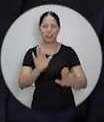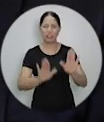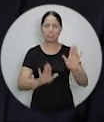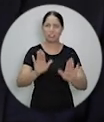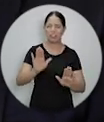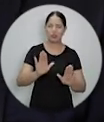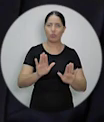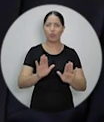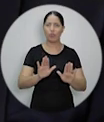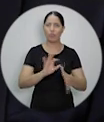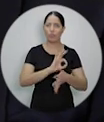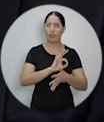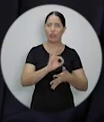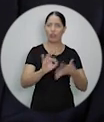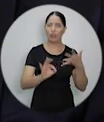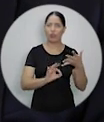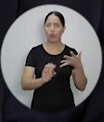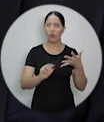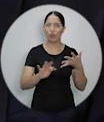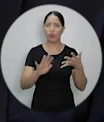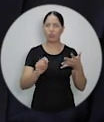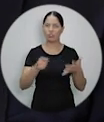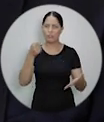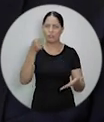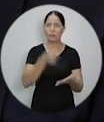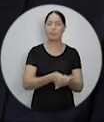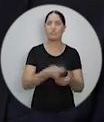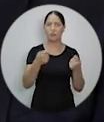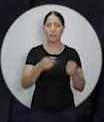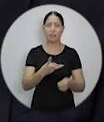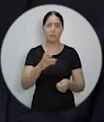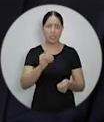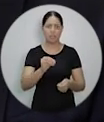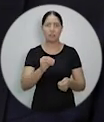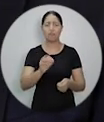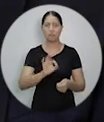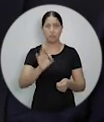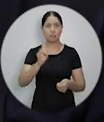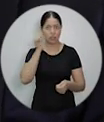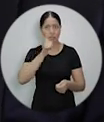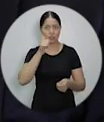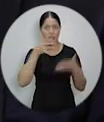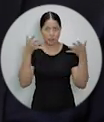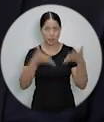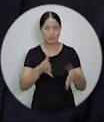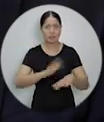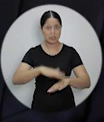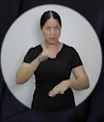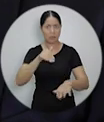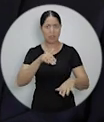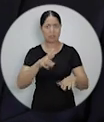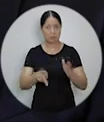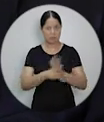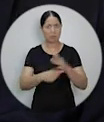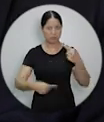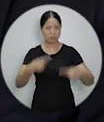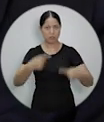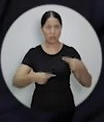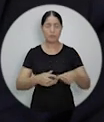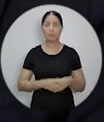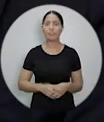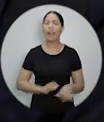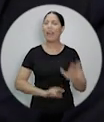de candidatas mulheres como cota, de uma cota afirmativa, uma política afirmativa que leva a uma maior participação feminina